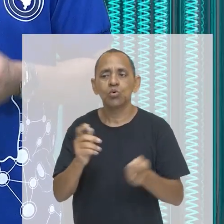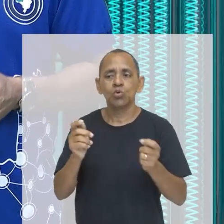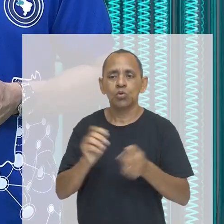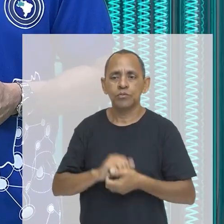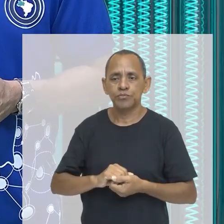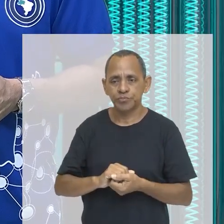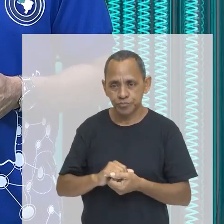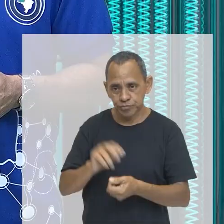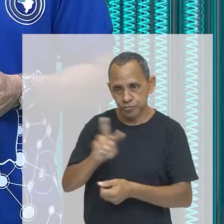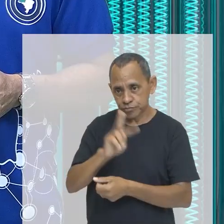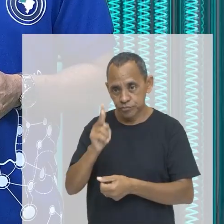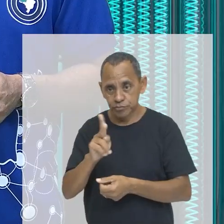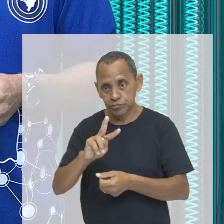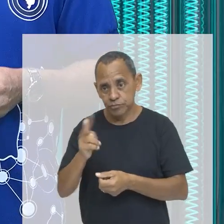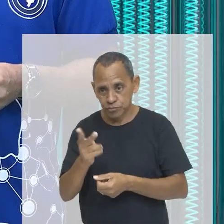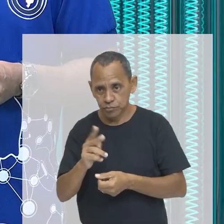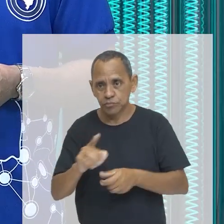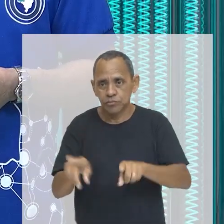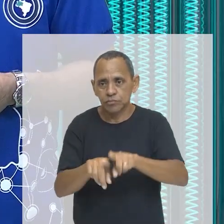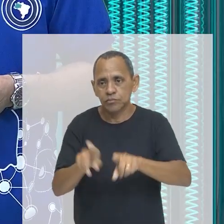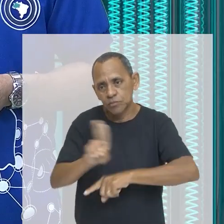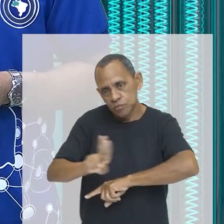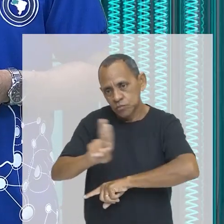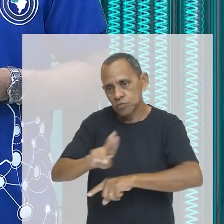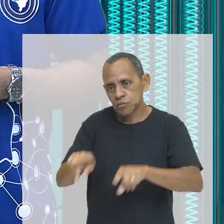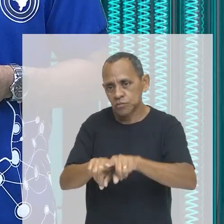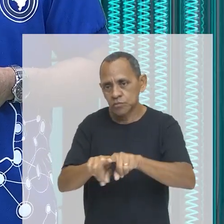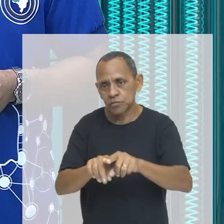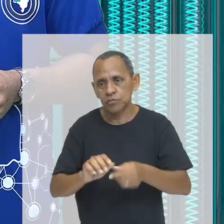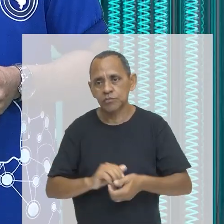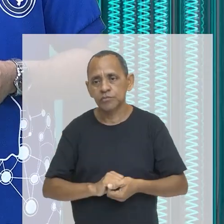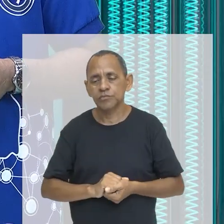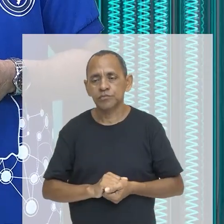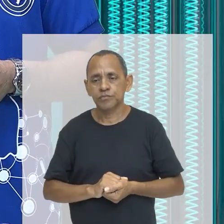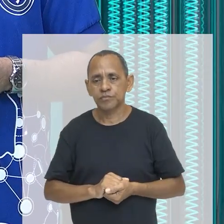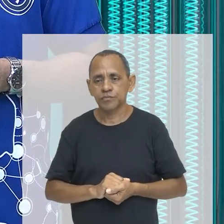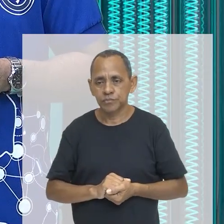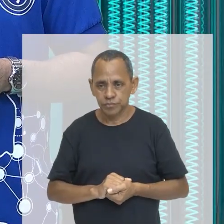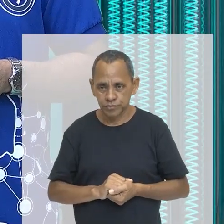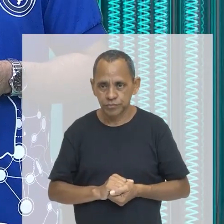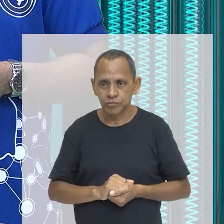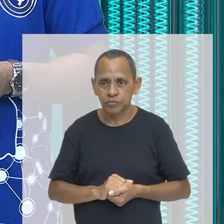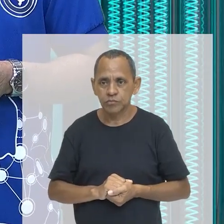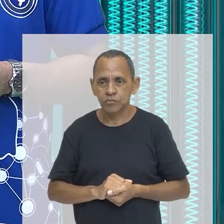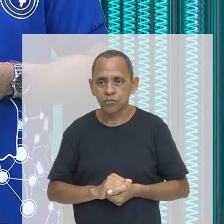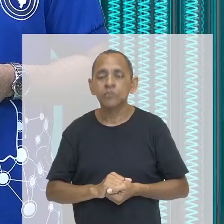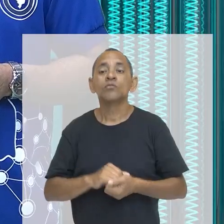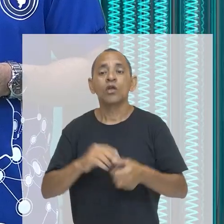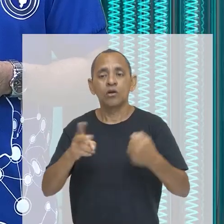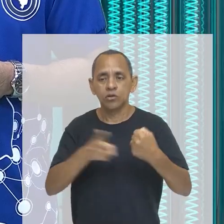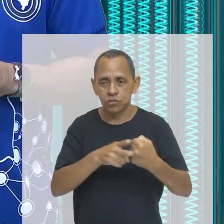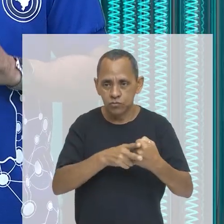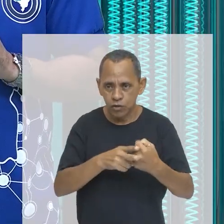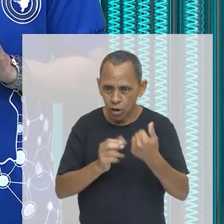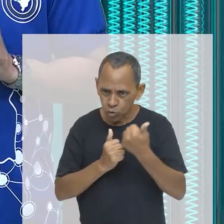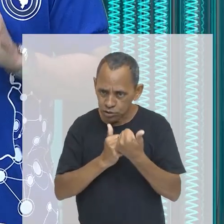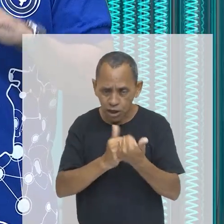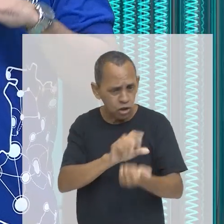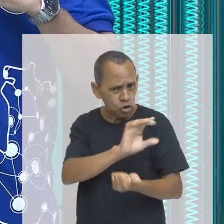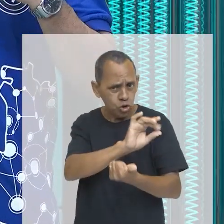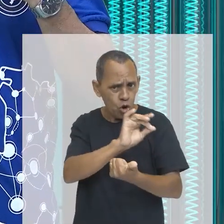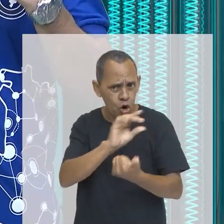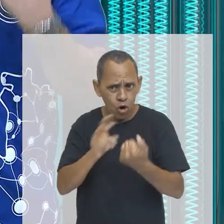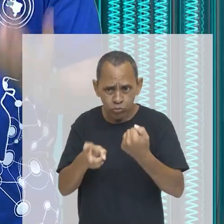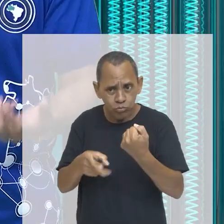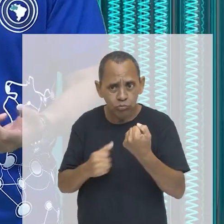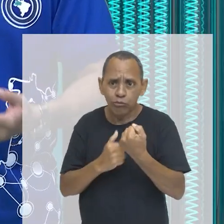semimodais. Por que eles têm essa classificação? Os verbos modais, eles só são modais, tá certo? Por quê? Porque eles são verbos